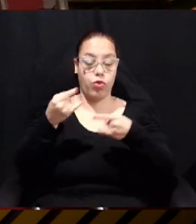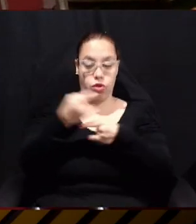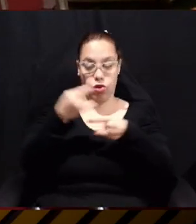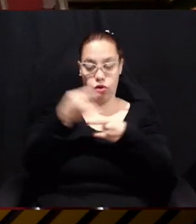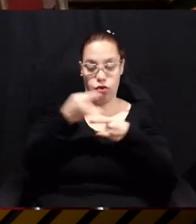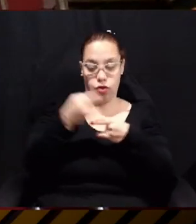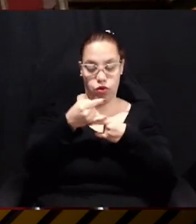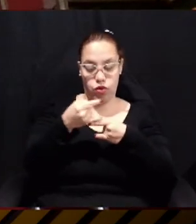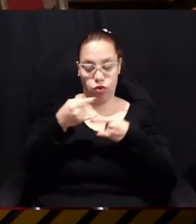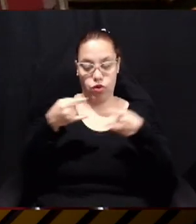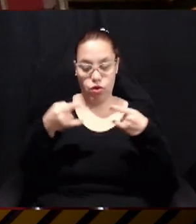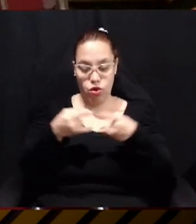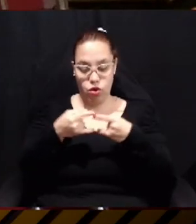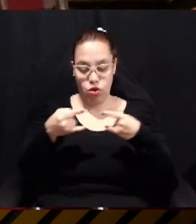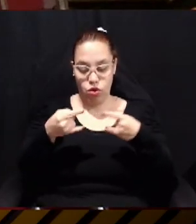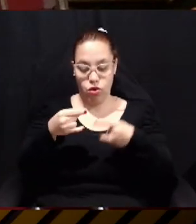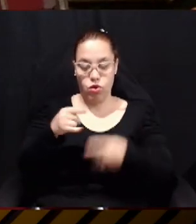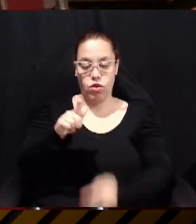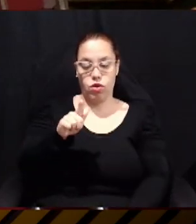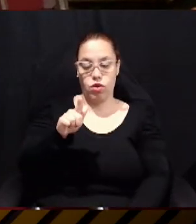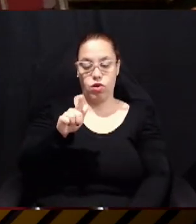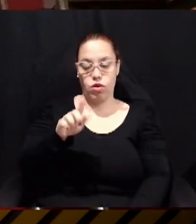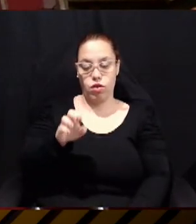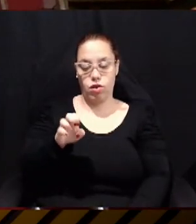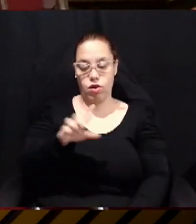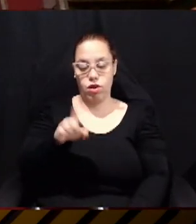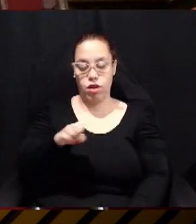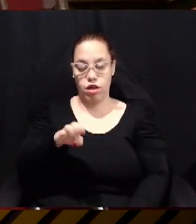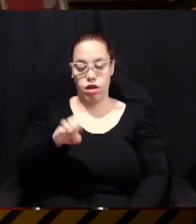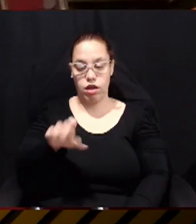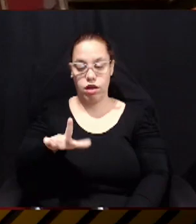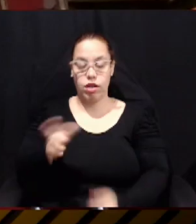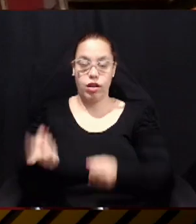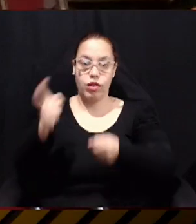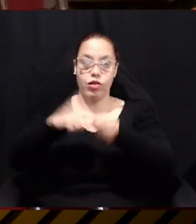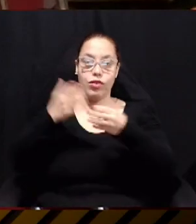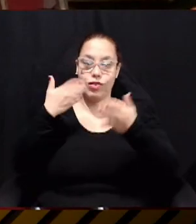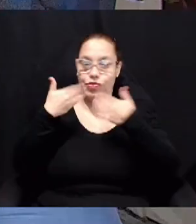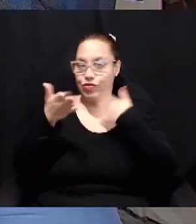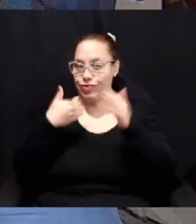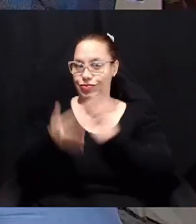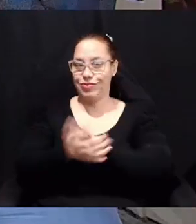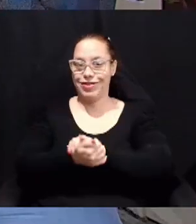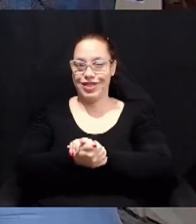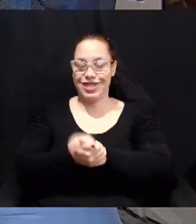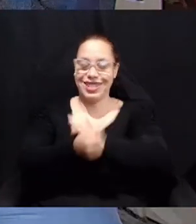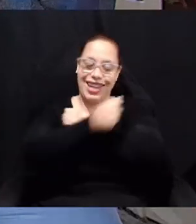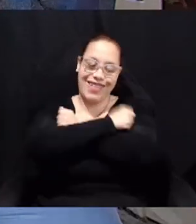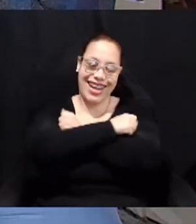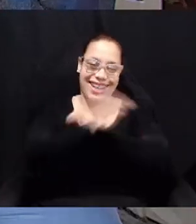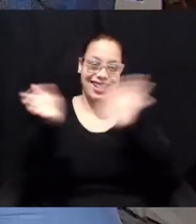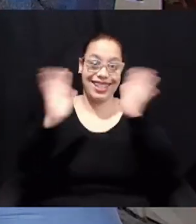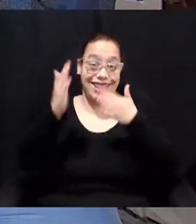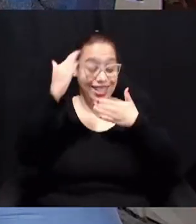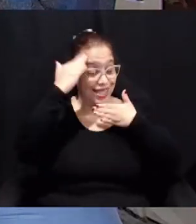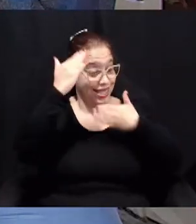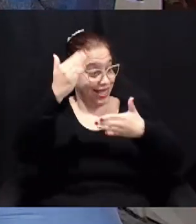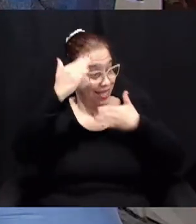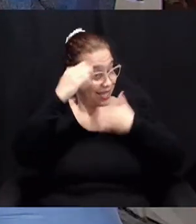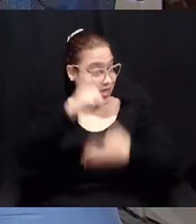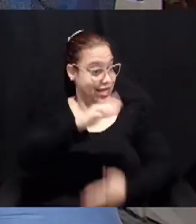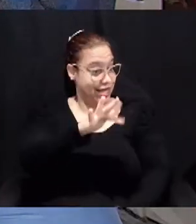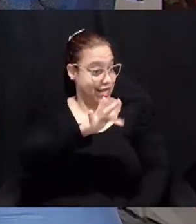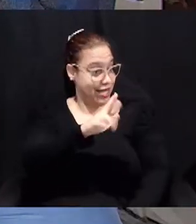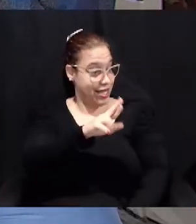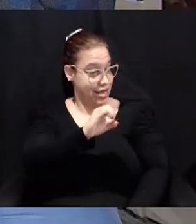Mistifório, Jezebel. Espero que todos leiam e depois a gente volta para trocar mais ideia. Abraço. Valeu demais, Fred Ouro Preto, e sucesso